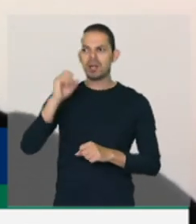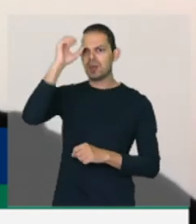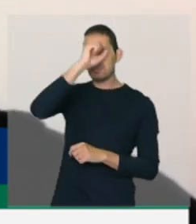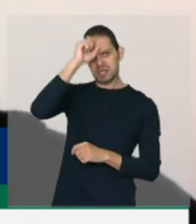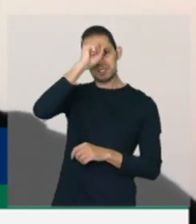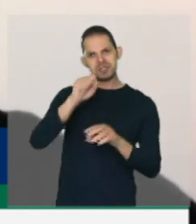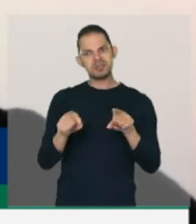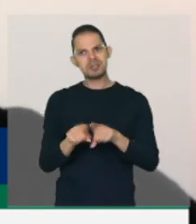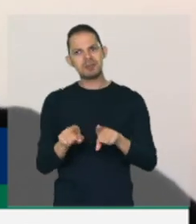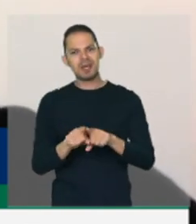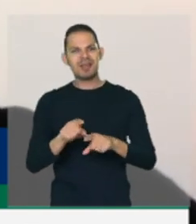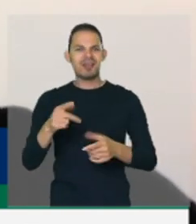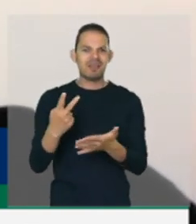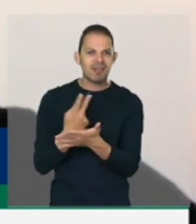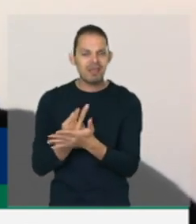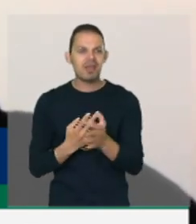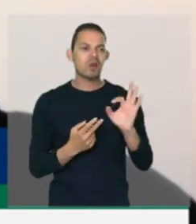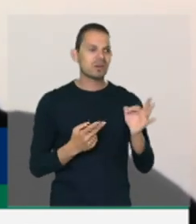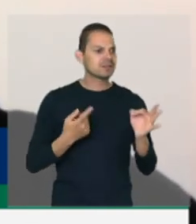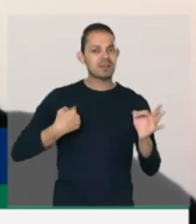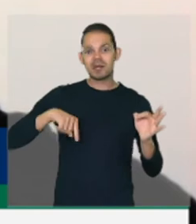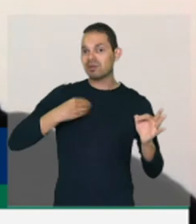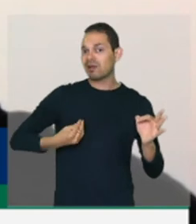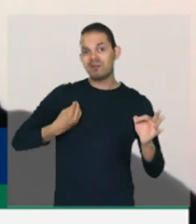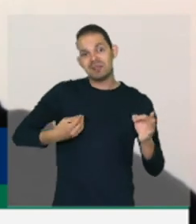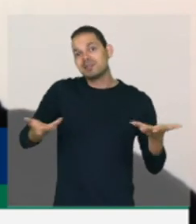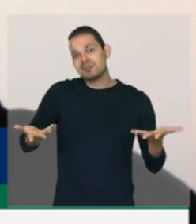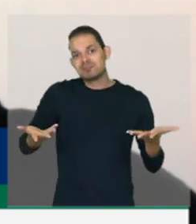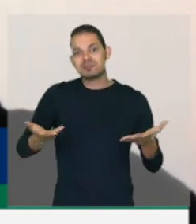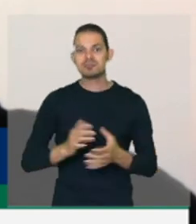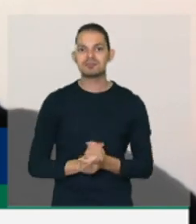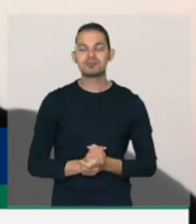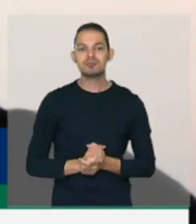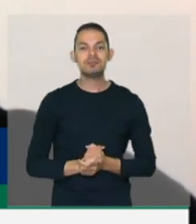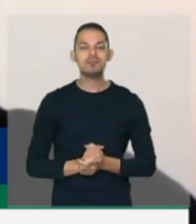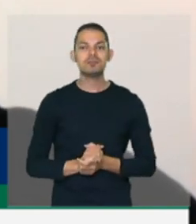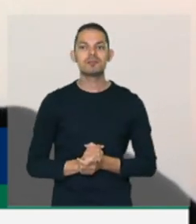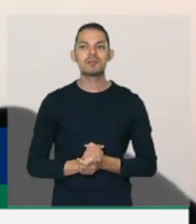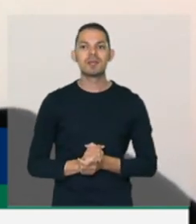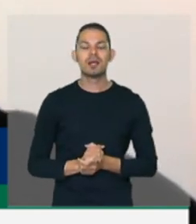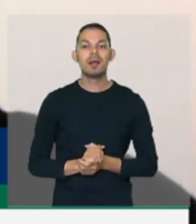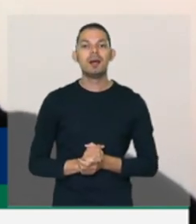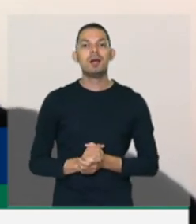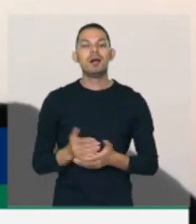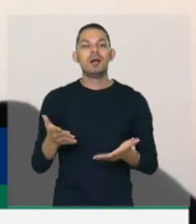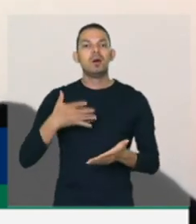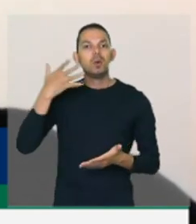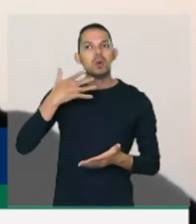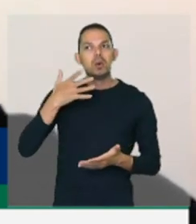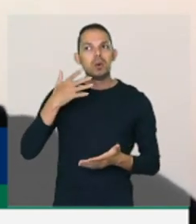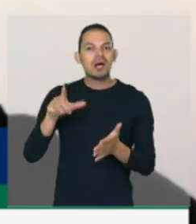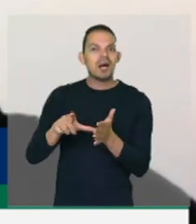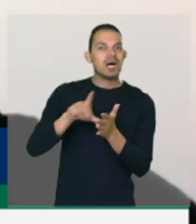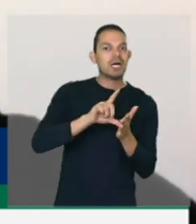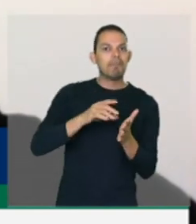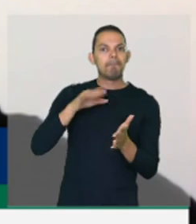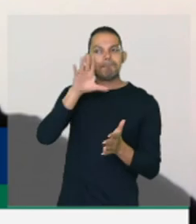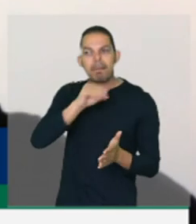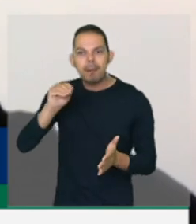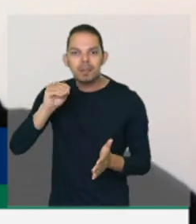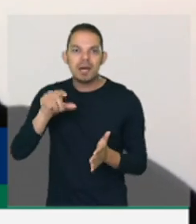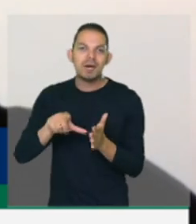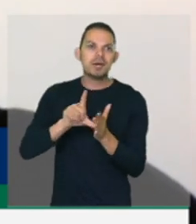mesmo, né, são erros e acertos, é assim que nós fazemos na nossa vida, você passa então a controlar suas palavras, pensar o que falar.